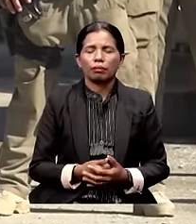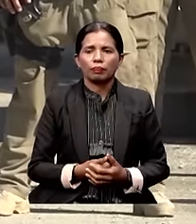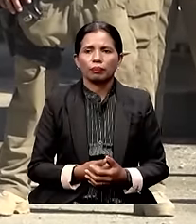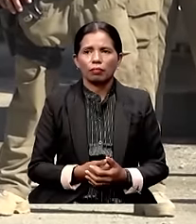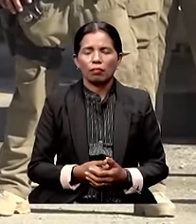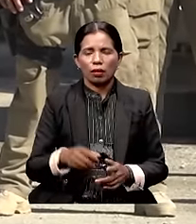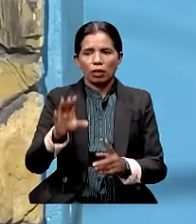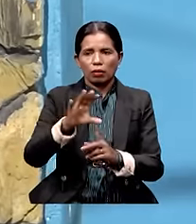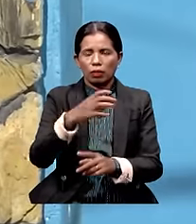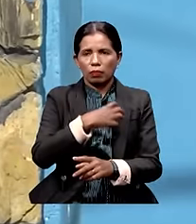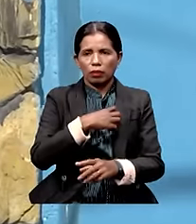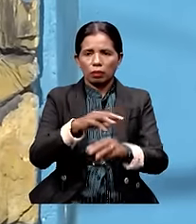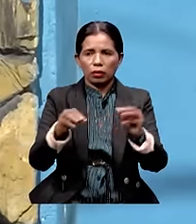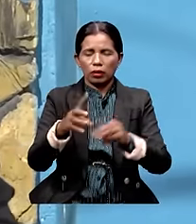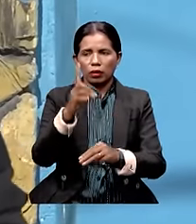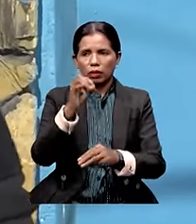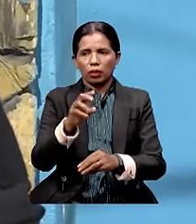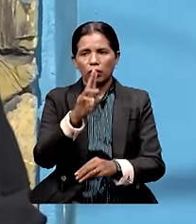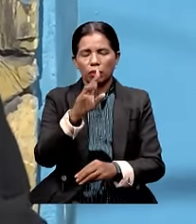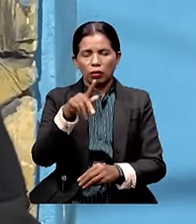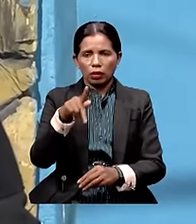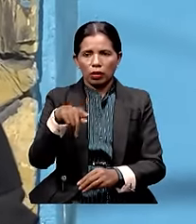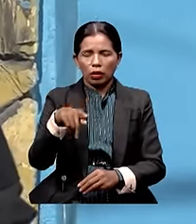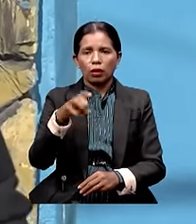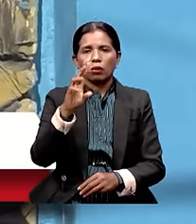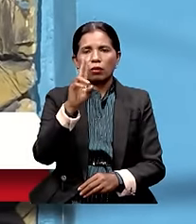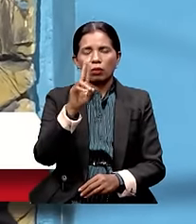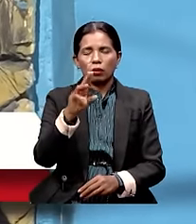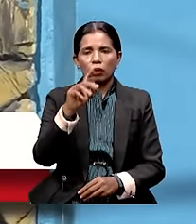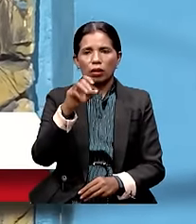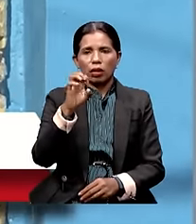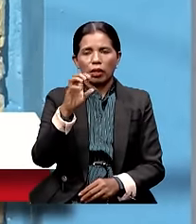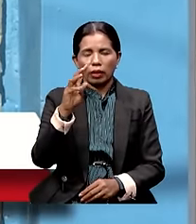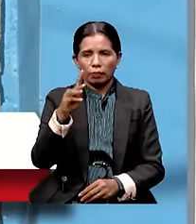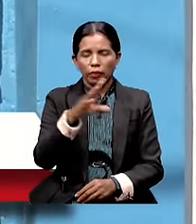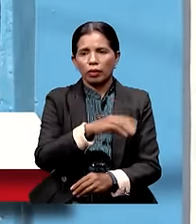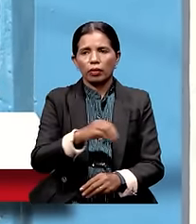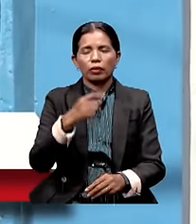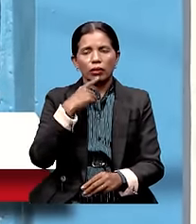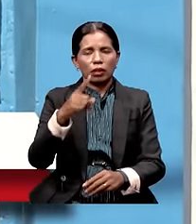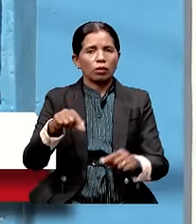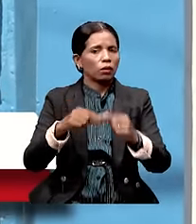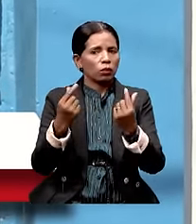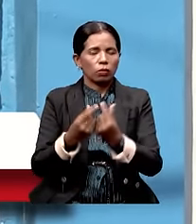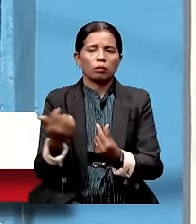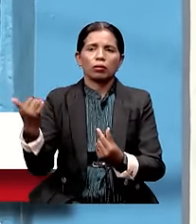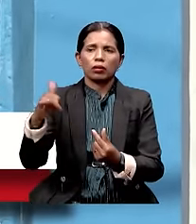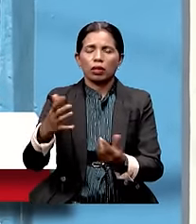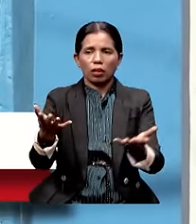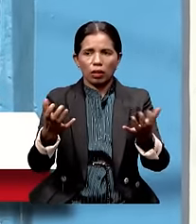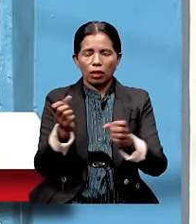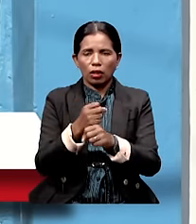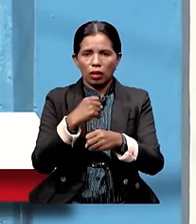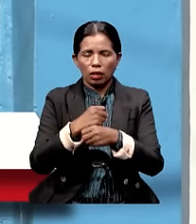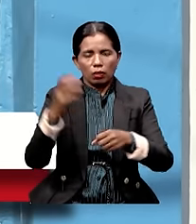Penetele Município de Ili, UEP no UPM, sei lá tolera para o grupo Sirenebe hakara